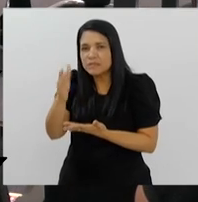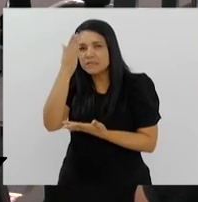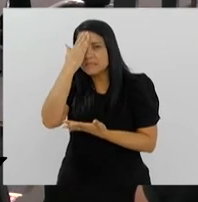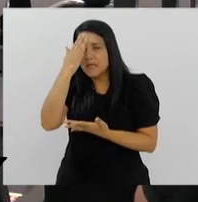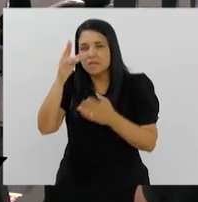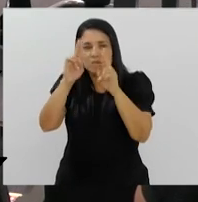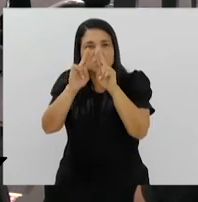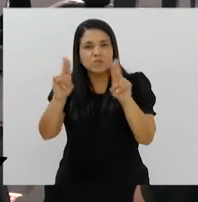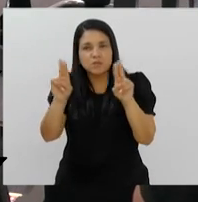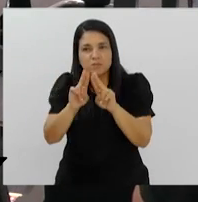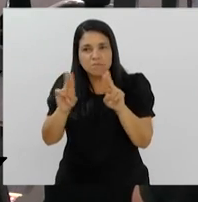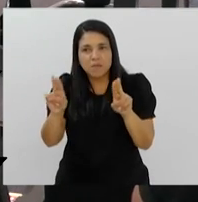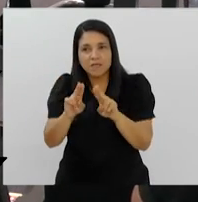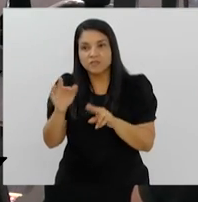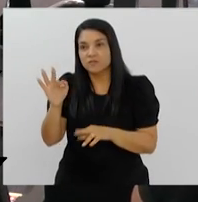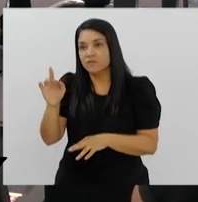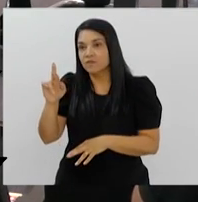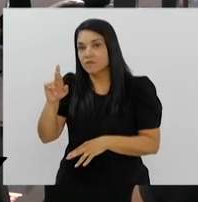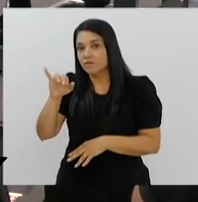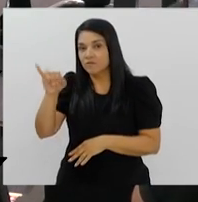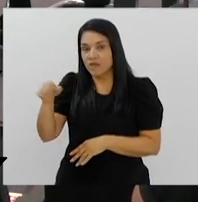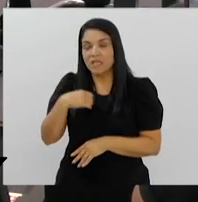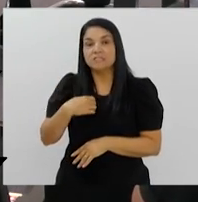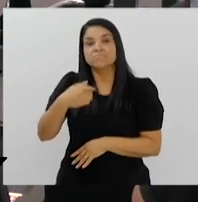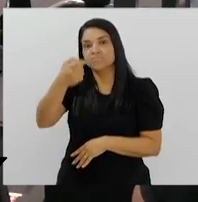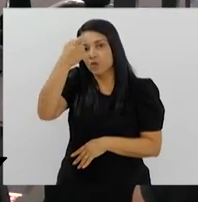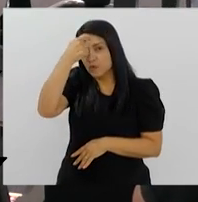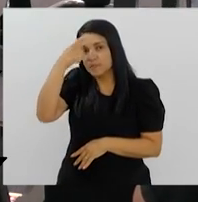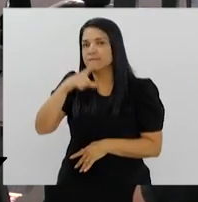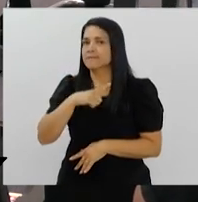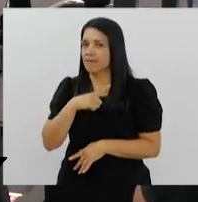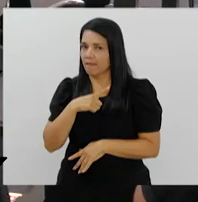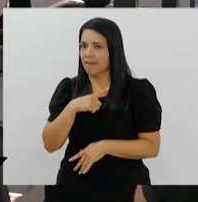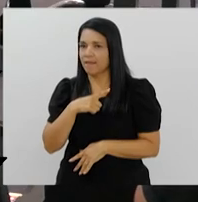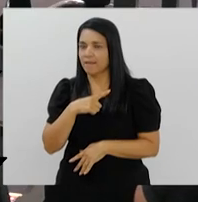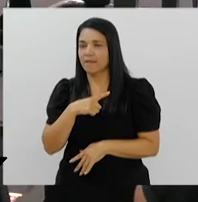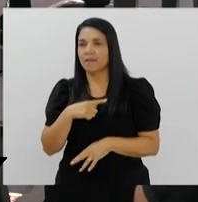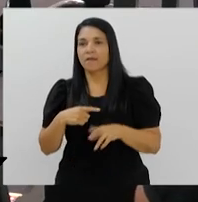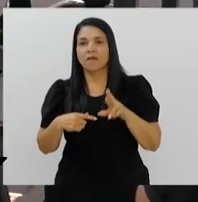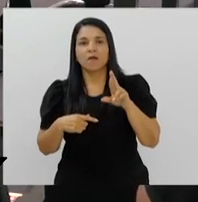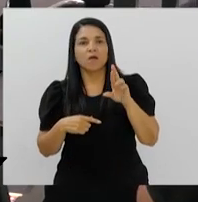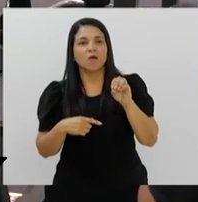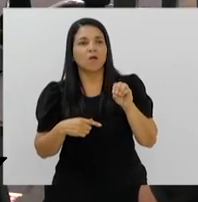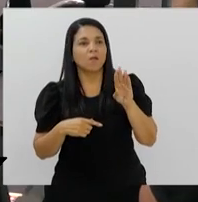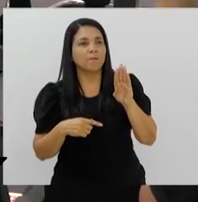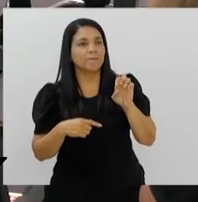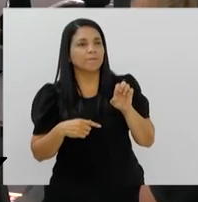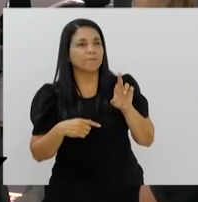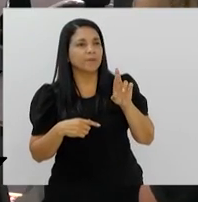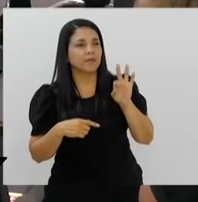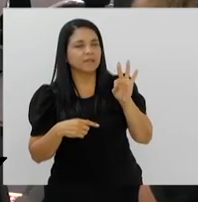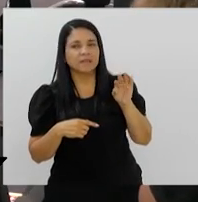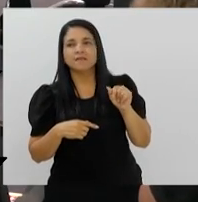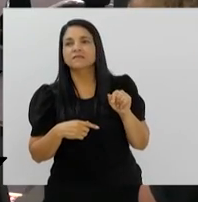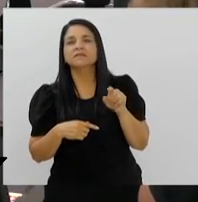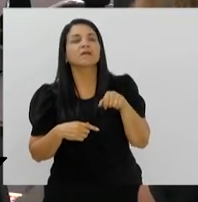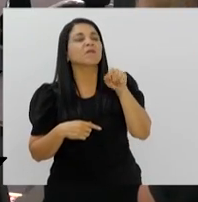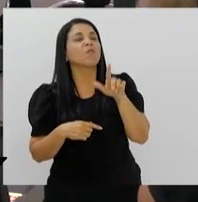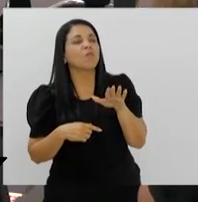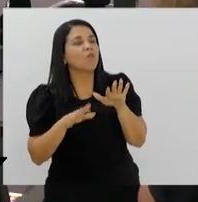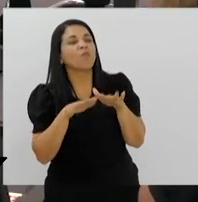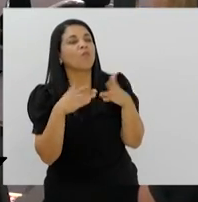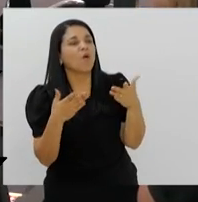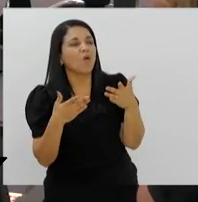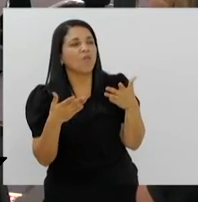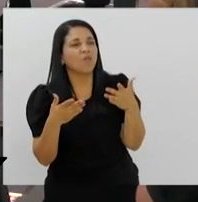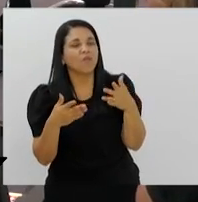Unimed ferge tá ciente aí eu queria saber Ô a Roberta tá aí Roberta Roberta Qual é a Unimed que é é a